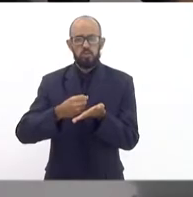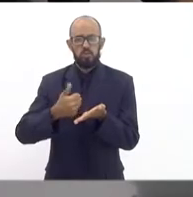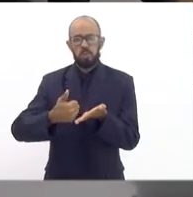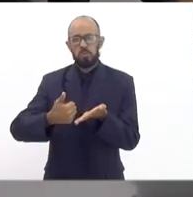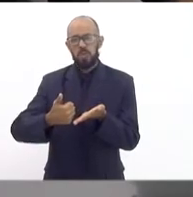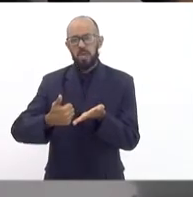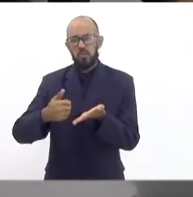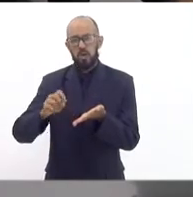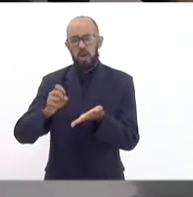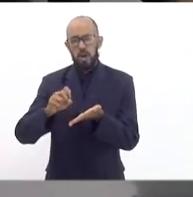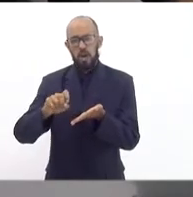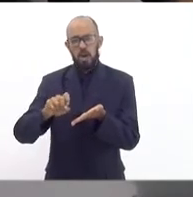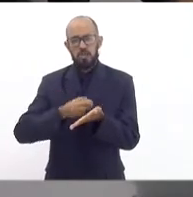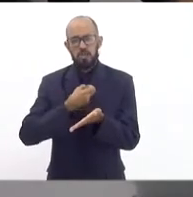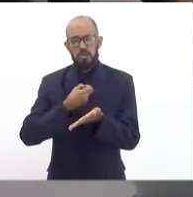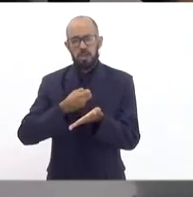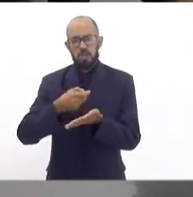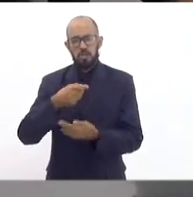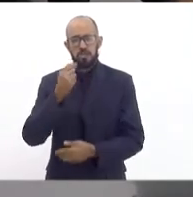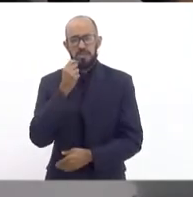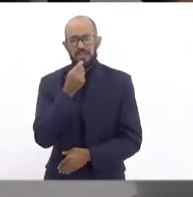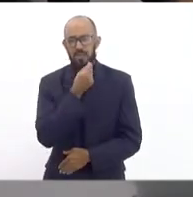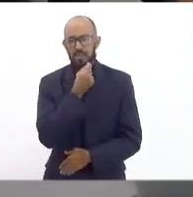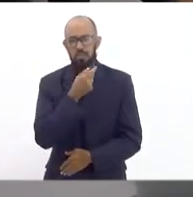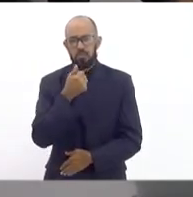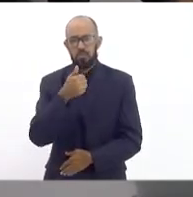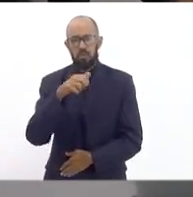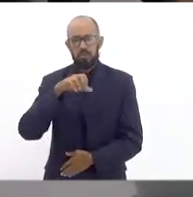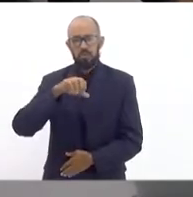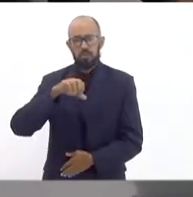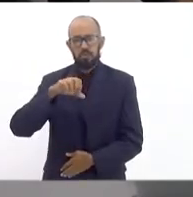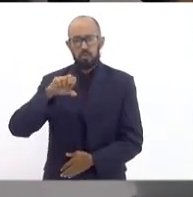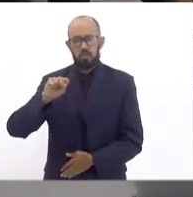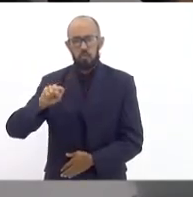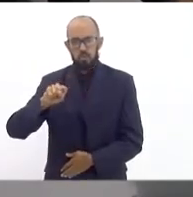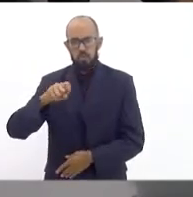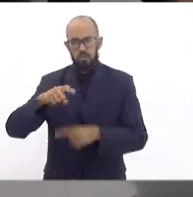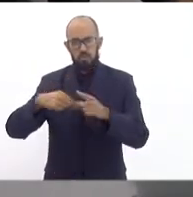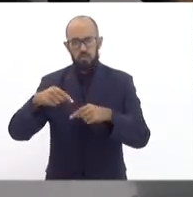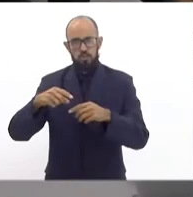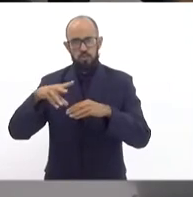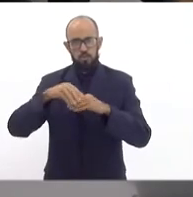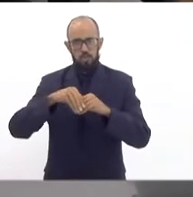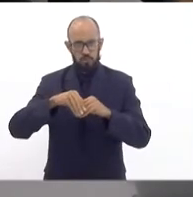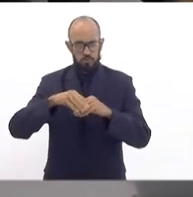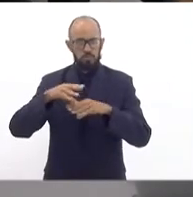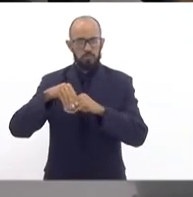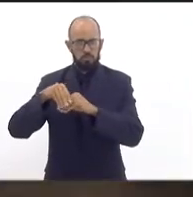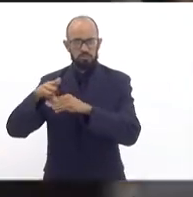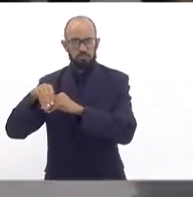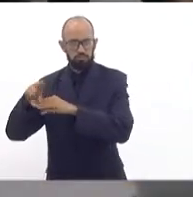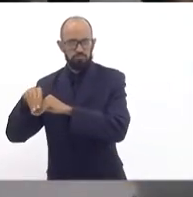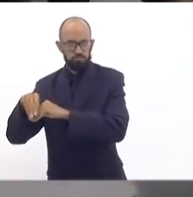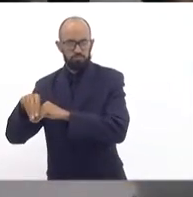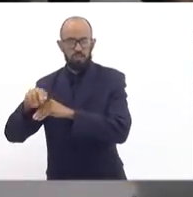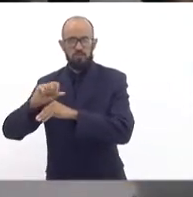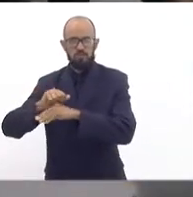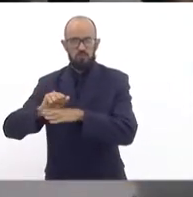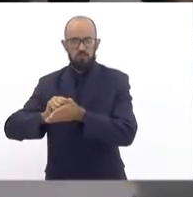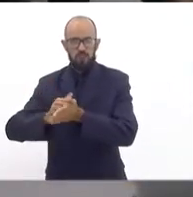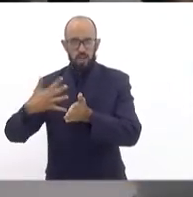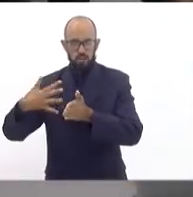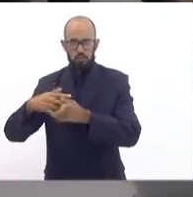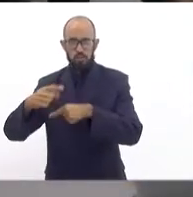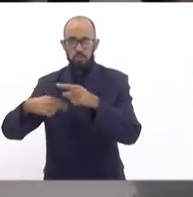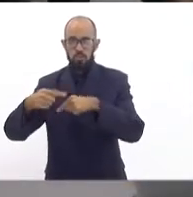foi assinado em setembro de 98, né, e de lá para cá tivemos N termos aditivos, como já dito, e de lá para cá, no